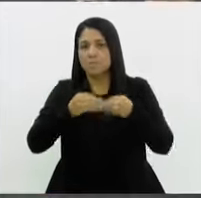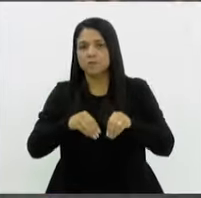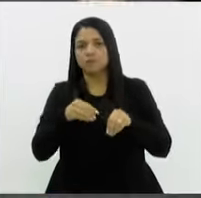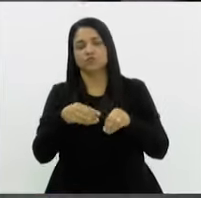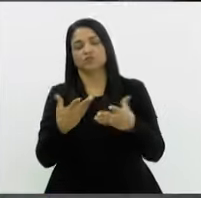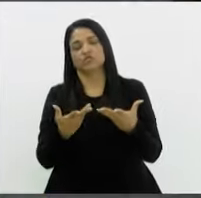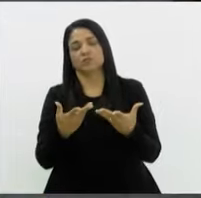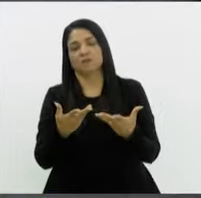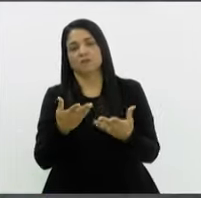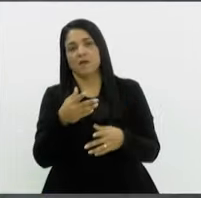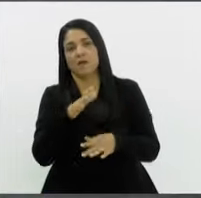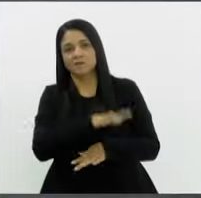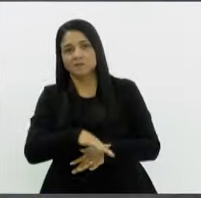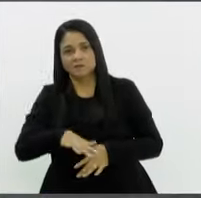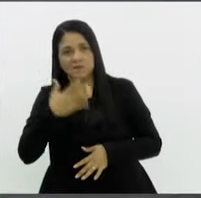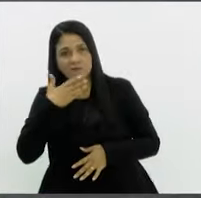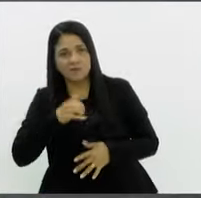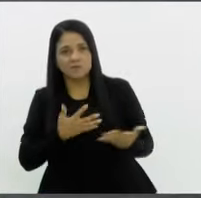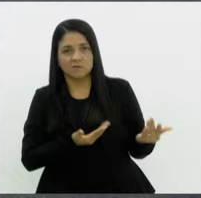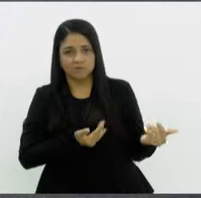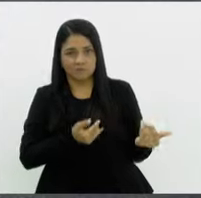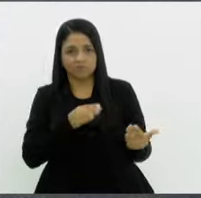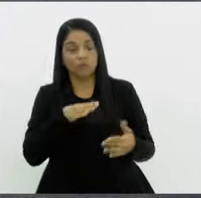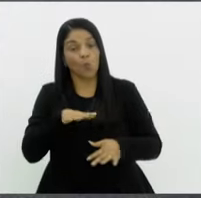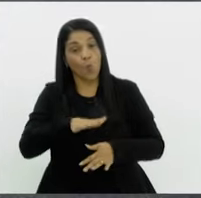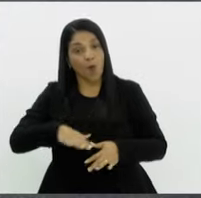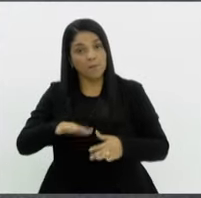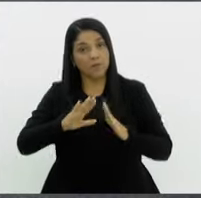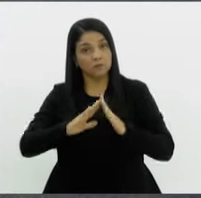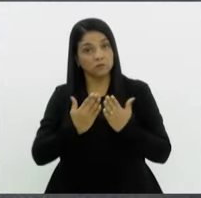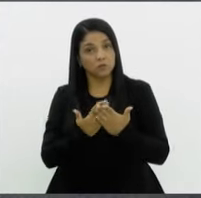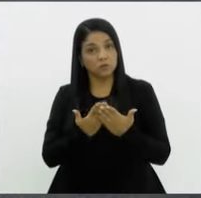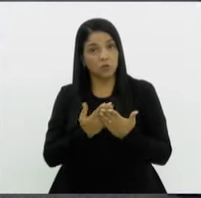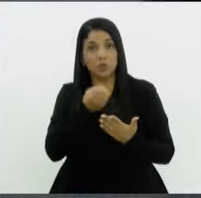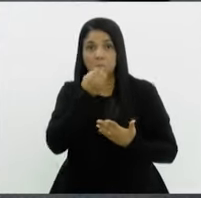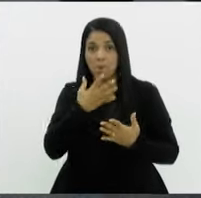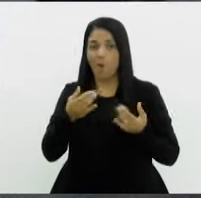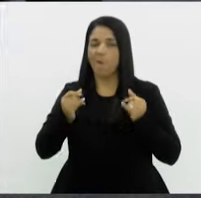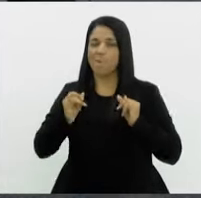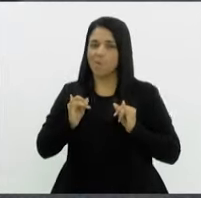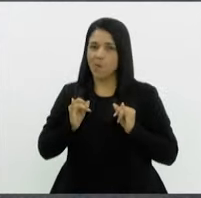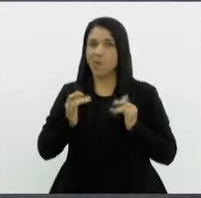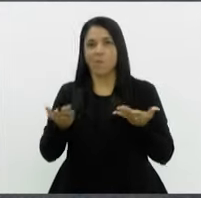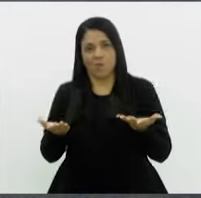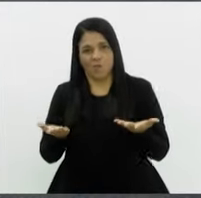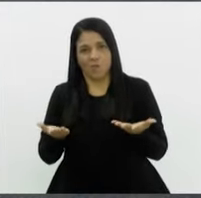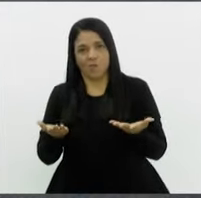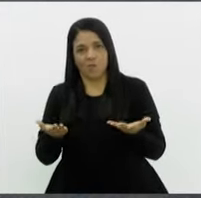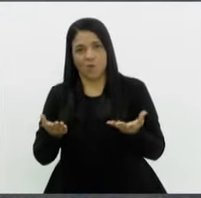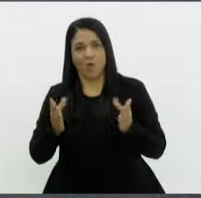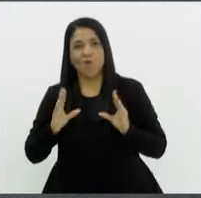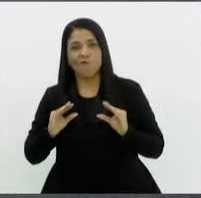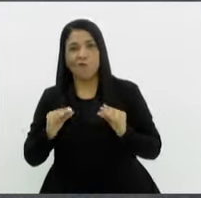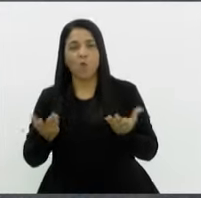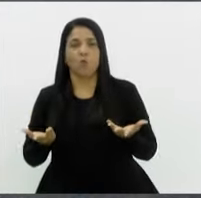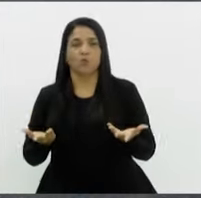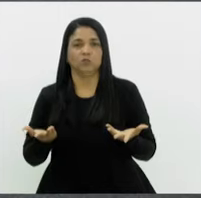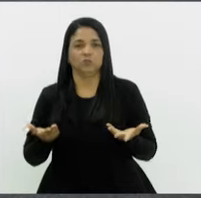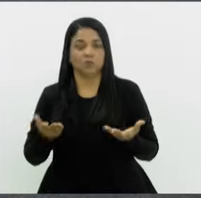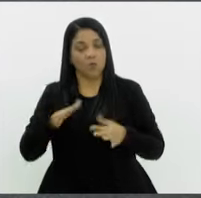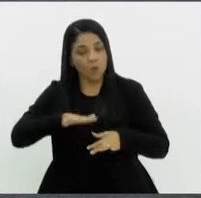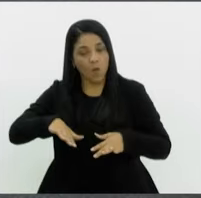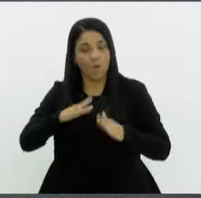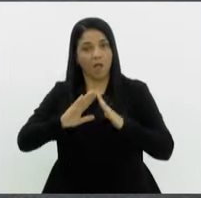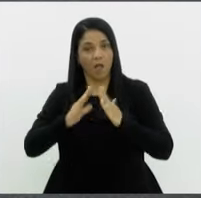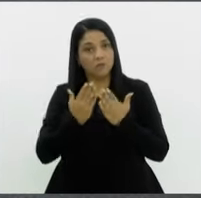adolescentes naquele ambiente que deveria ser um ambiente de conforto. Afinal de contas, a gente está falando de crianças e adolescentes que, no ambiente